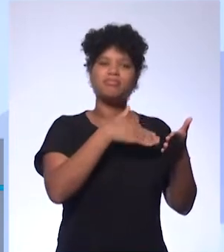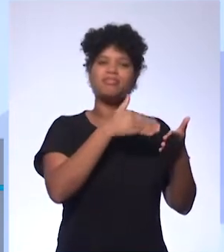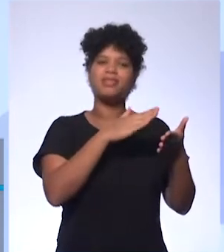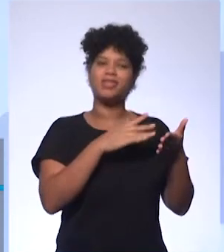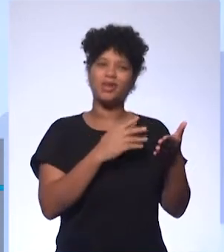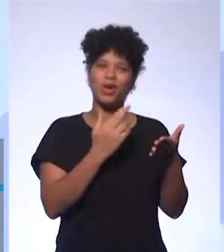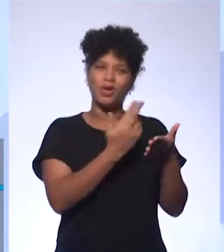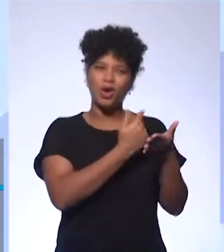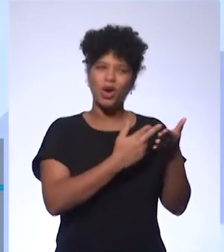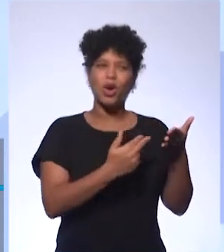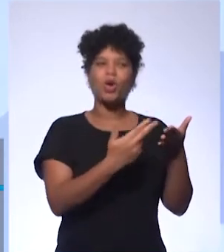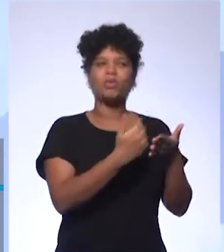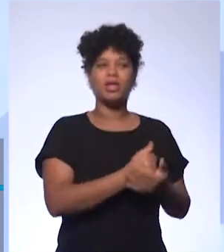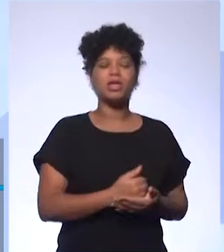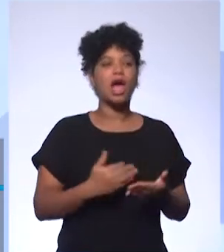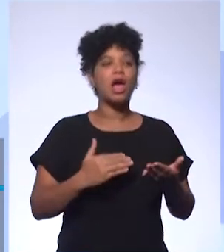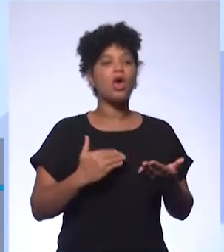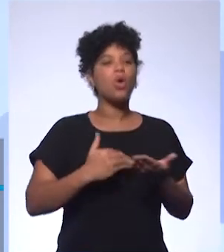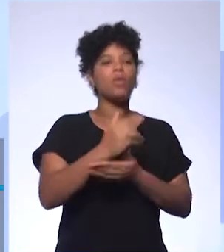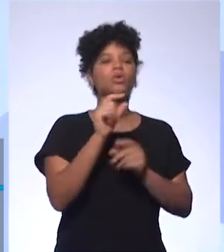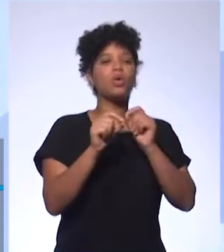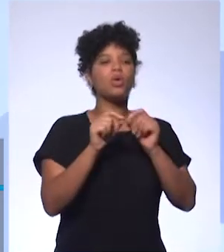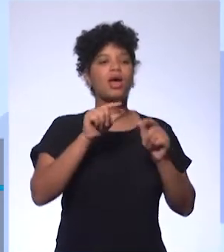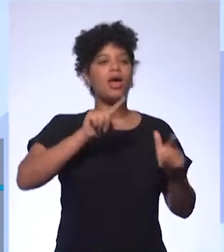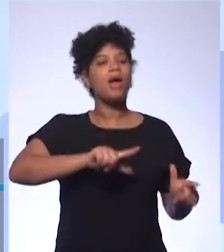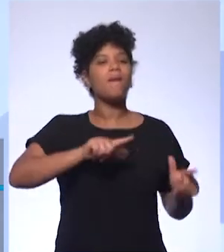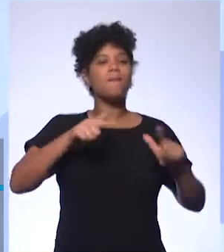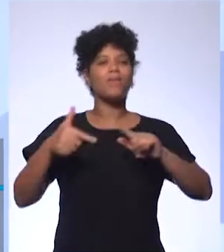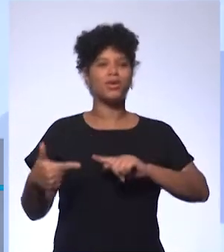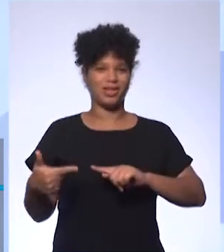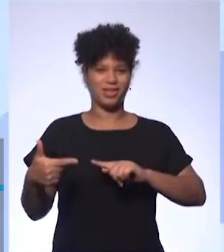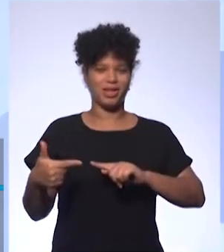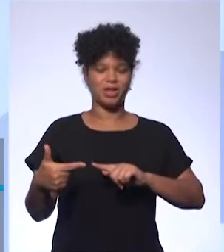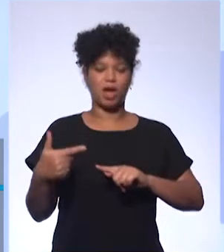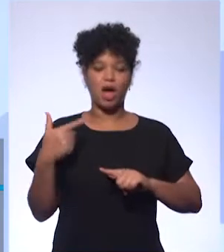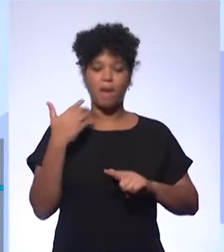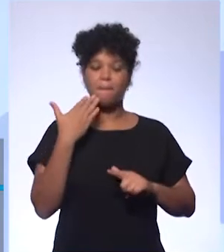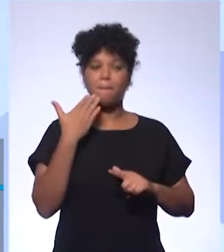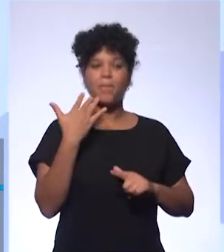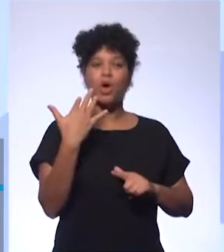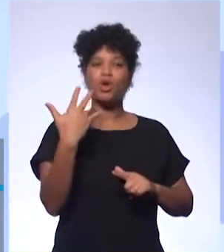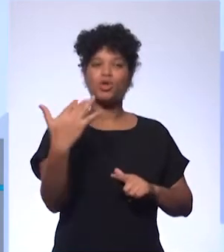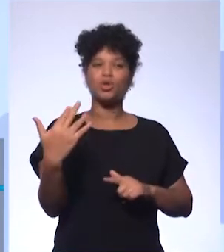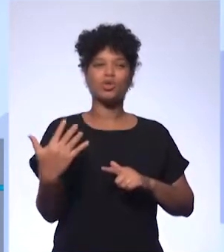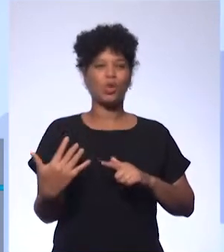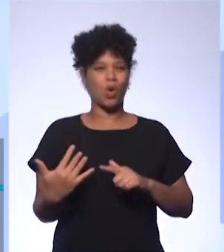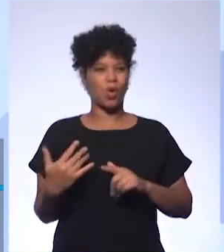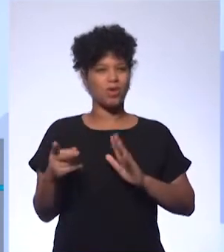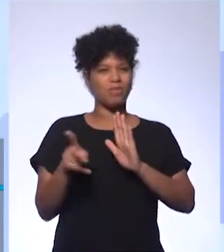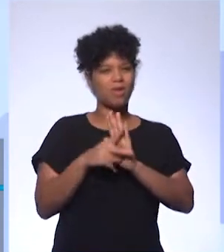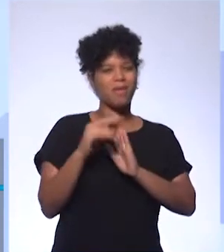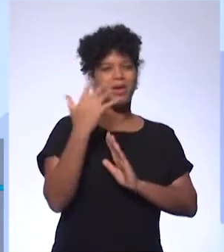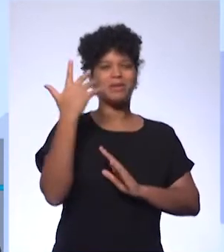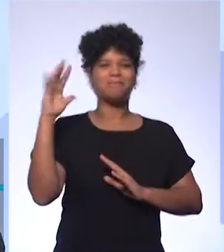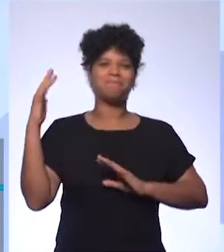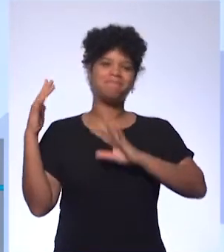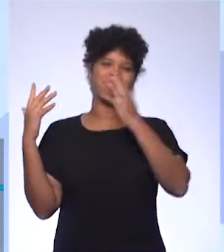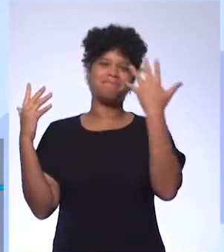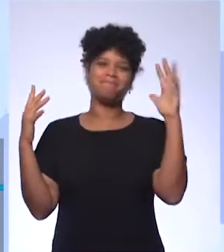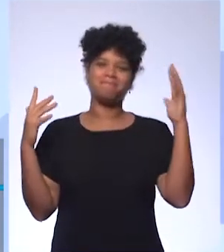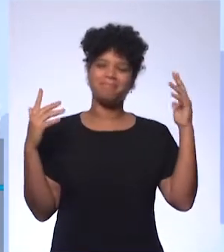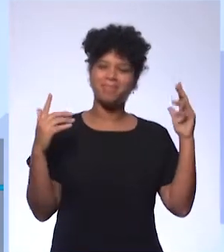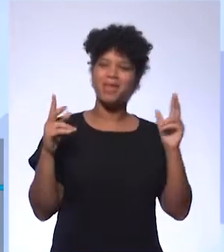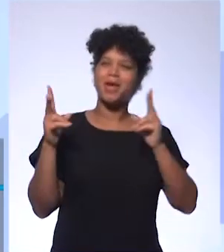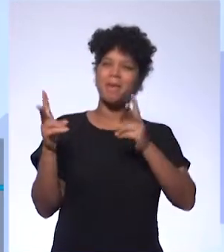o modernismo veio para romper com isso, veio para mostrar as cores da nossa fauna, da nossa flora, né? Veio para mostrar